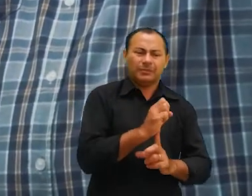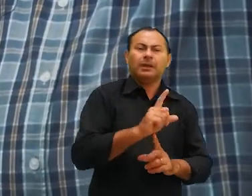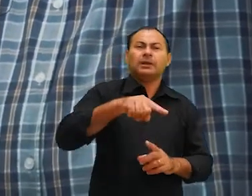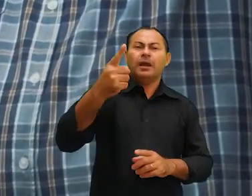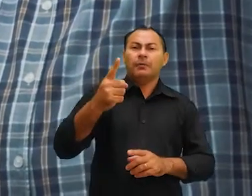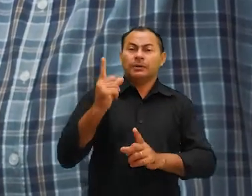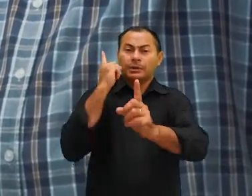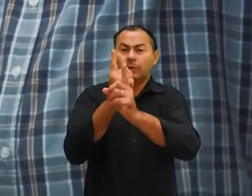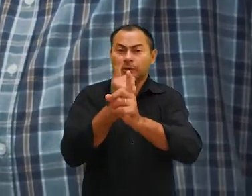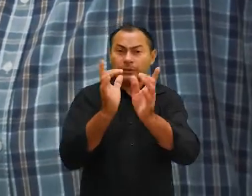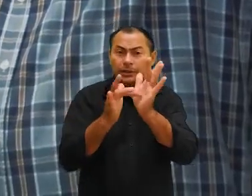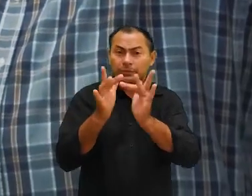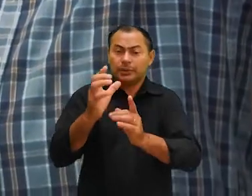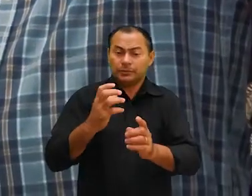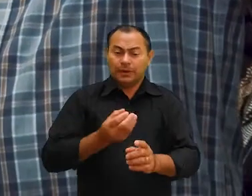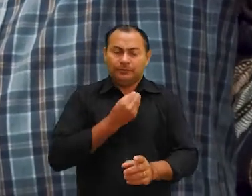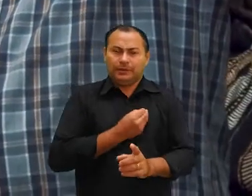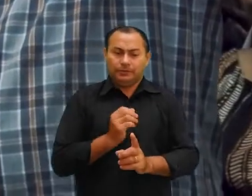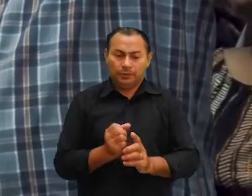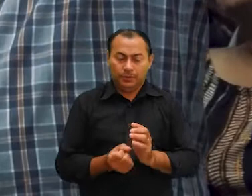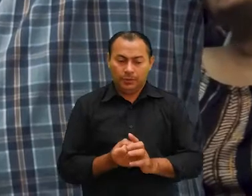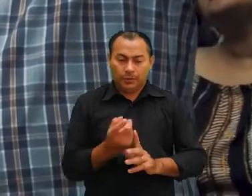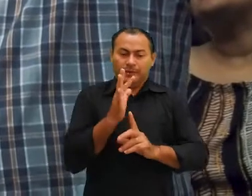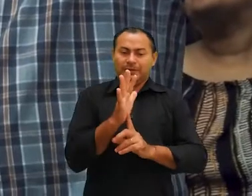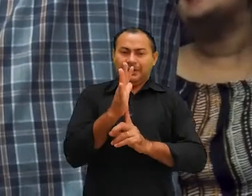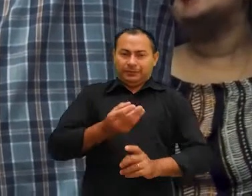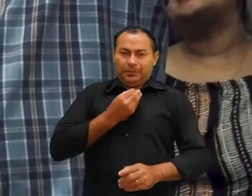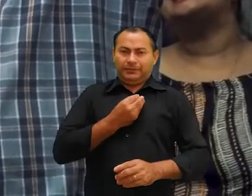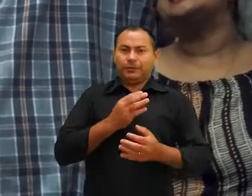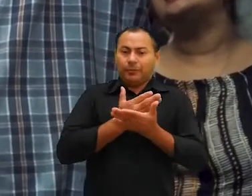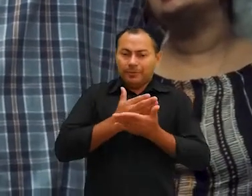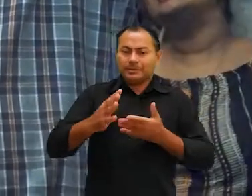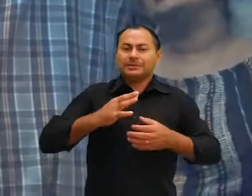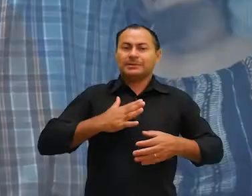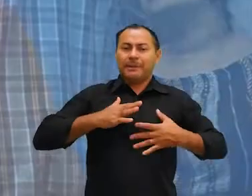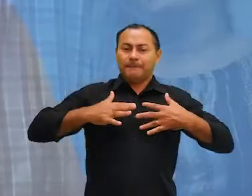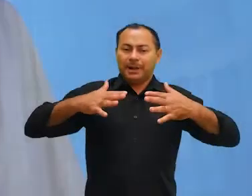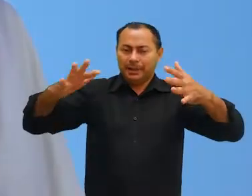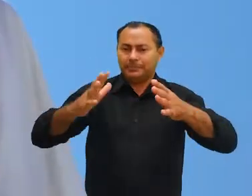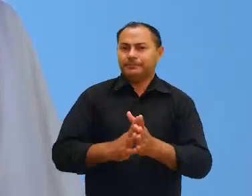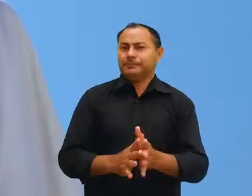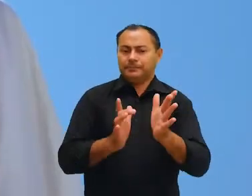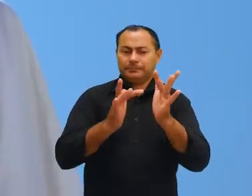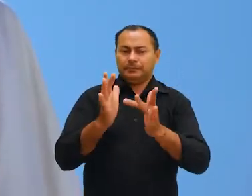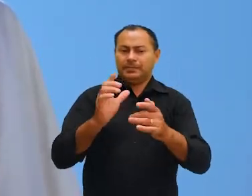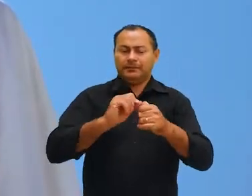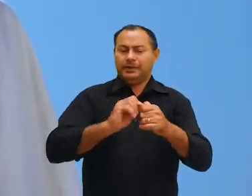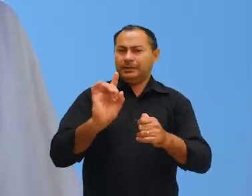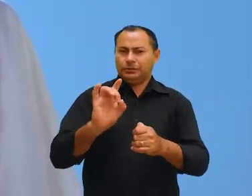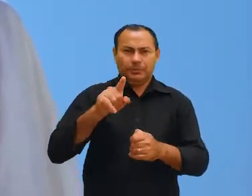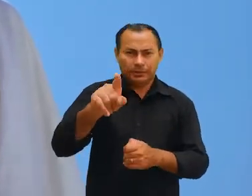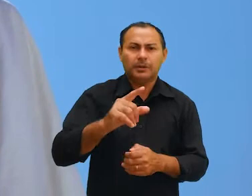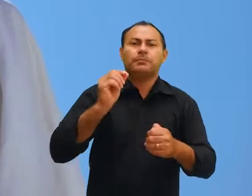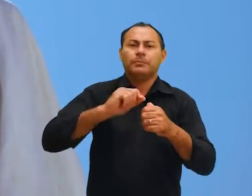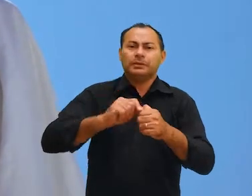apagada e depois que Jesus iluminou a sua vida assim deu uma sua Candeia você passou uma briga e ele não faz isso a pena e